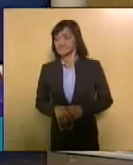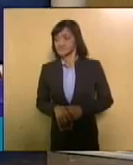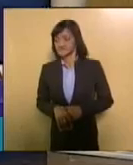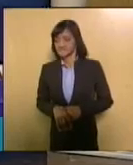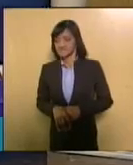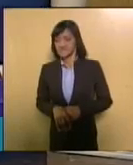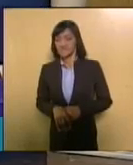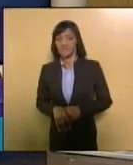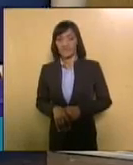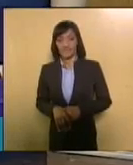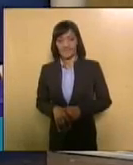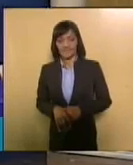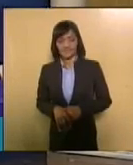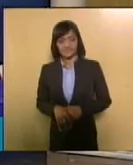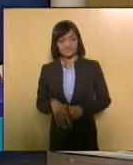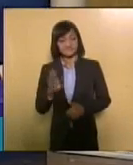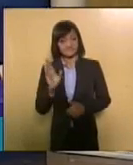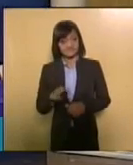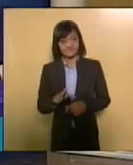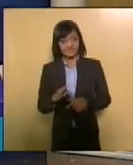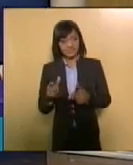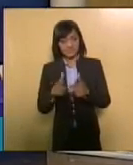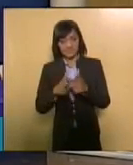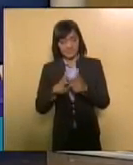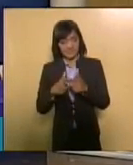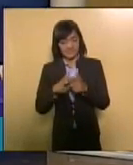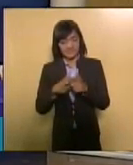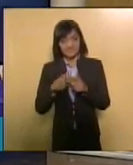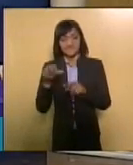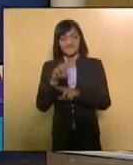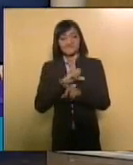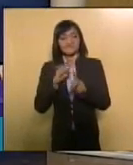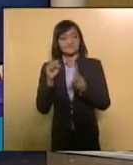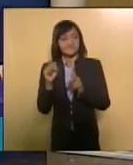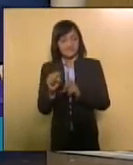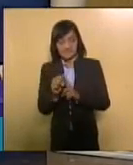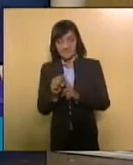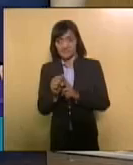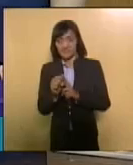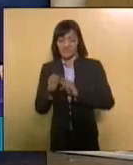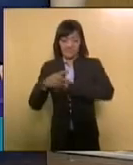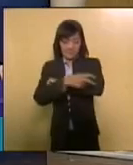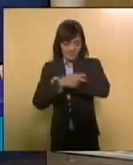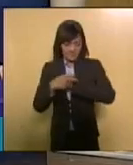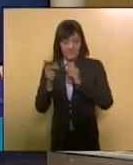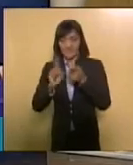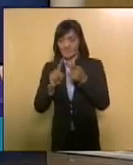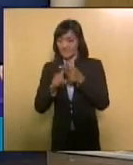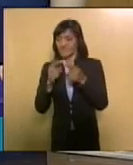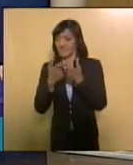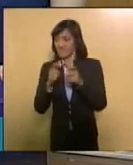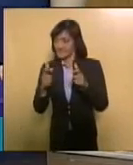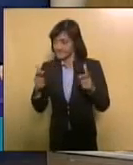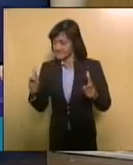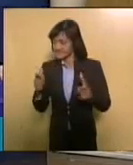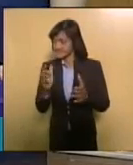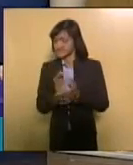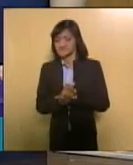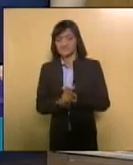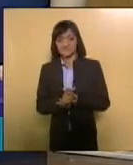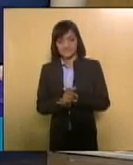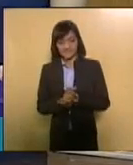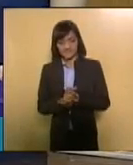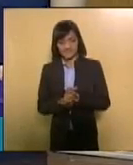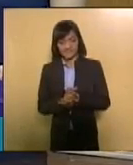econmica sociais aumentaram os incentivos a favor do crime aumentou aumentaram e